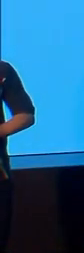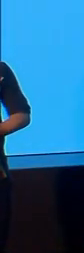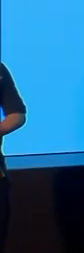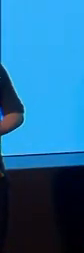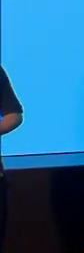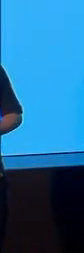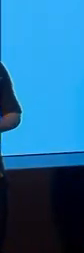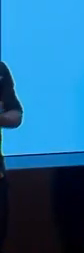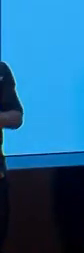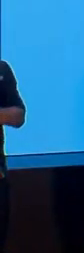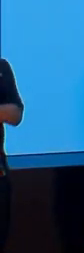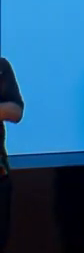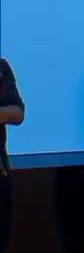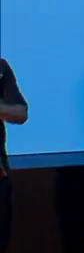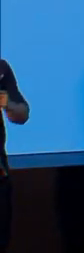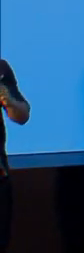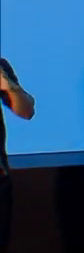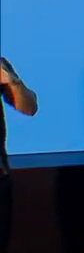um vídeo da